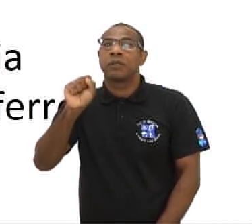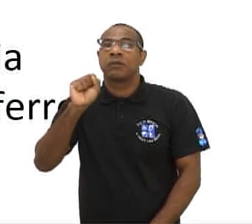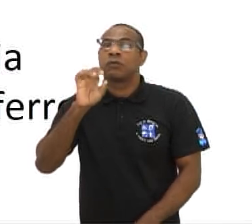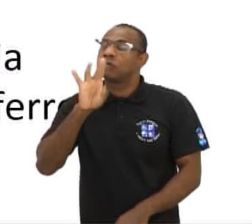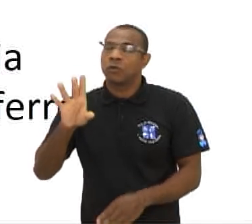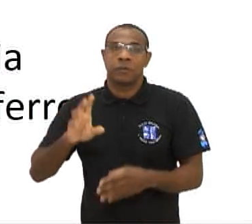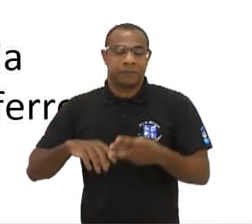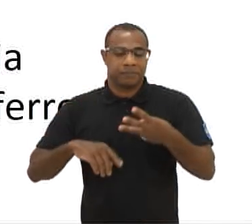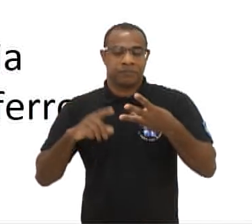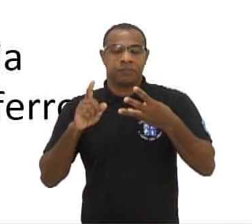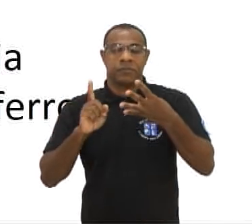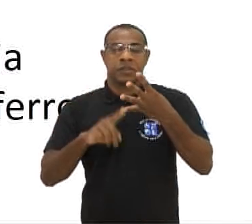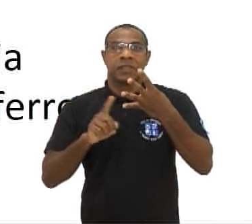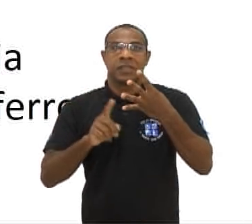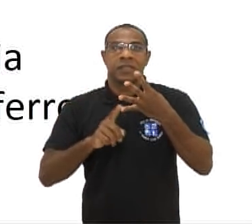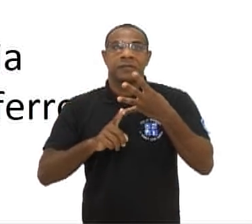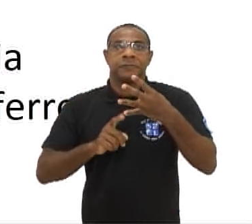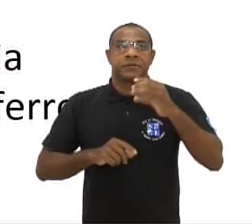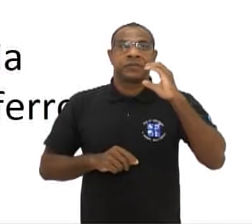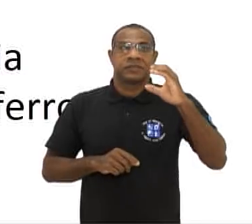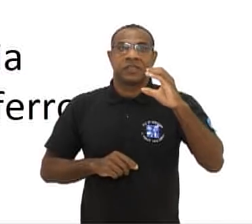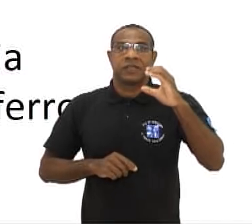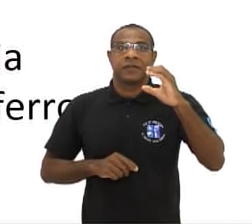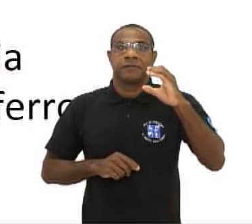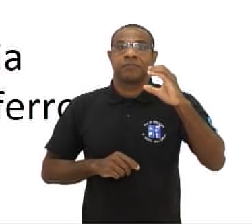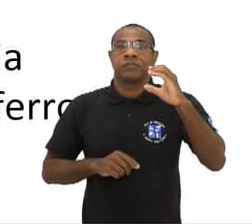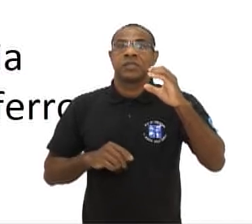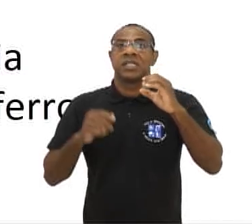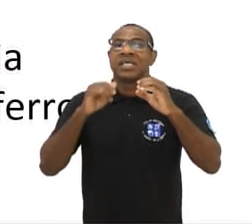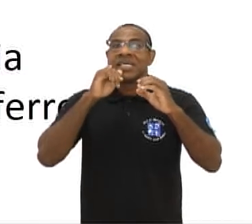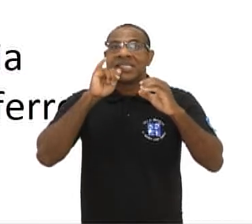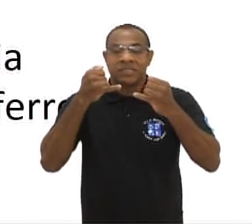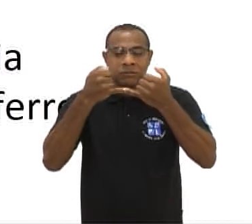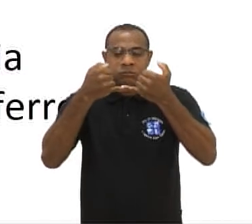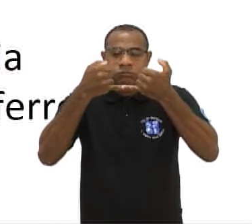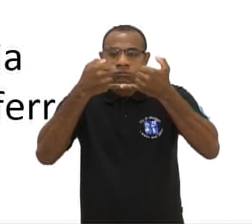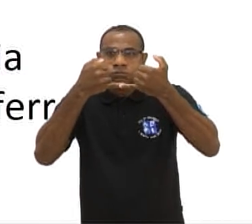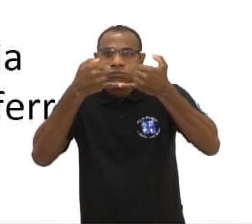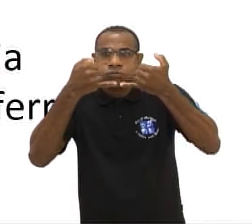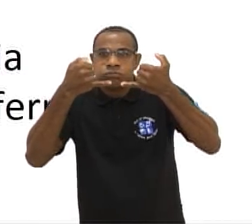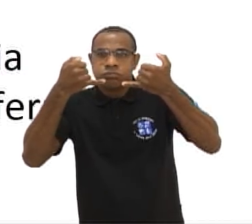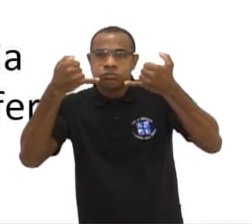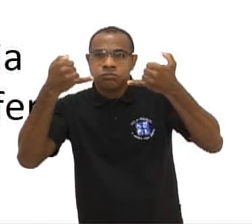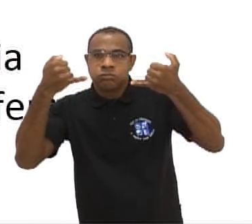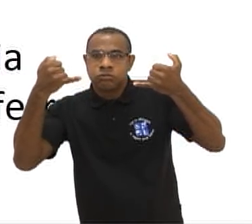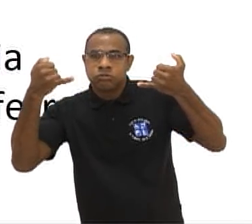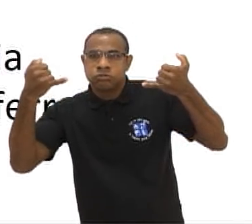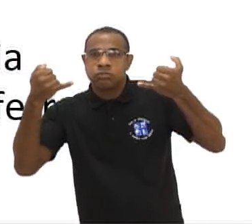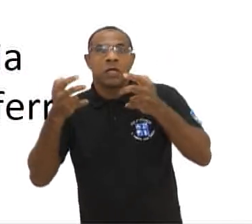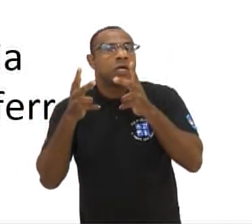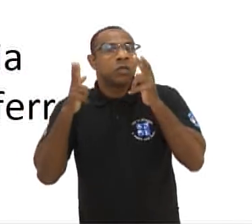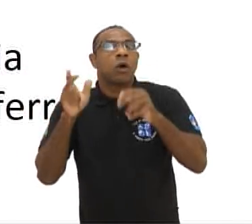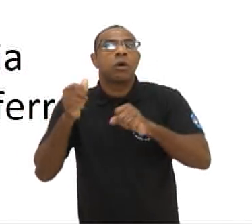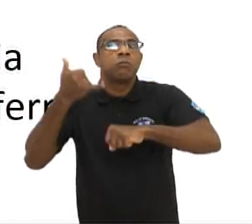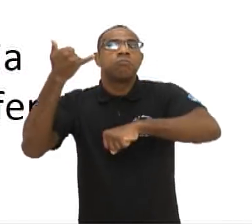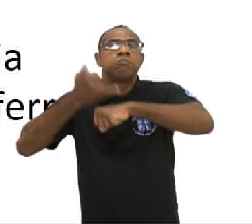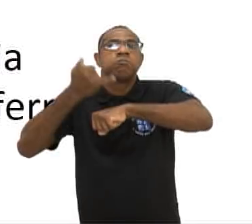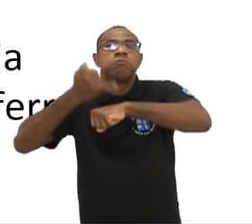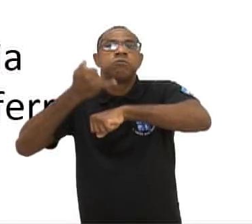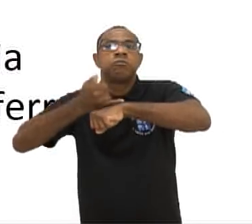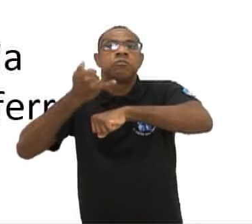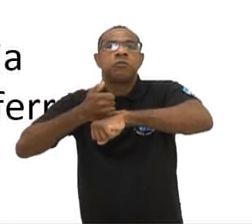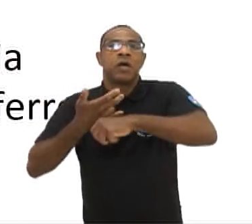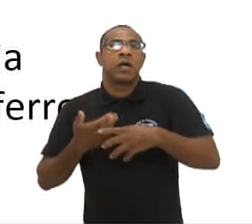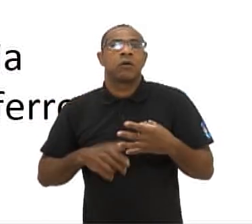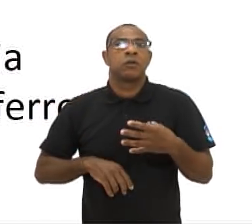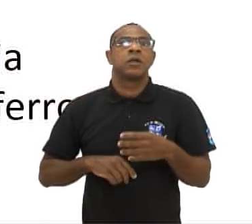possui a mesma resistência que um fio com as mesmas dimensões de ferro. Um tempinho para